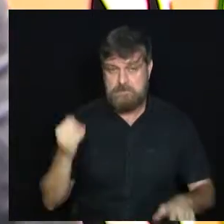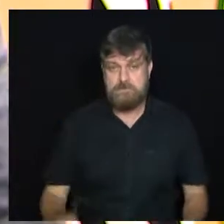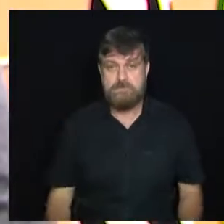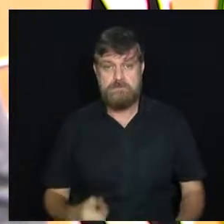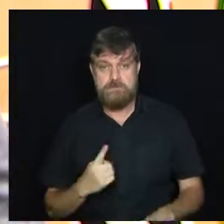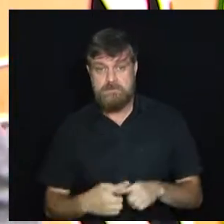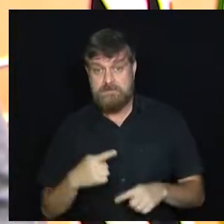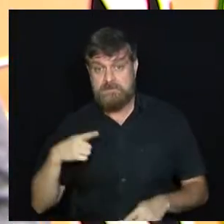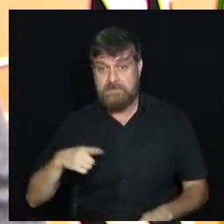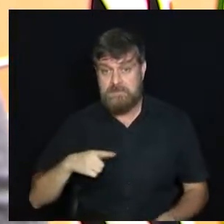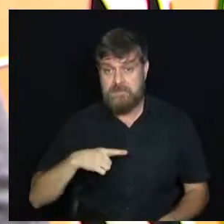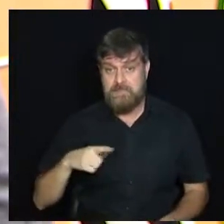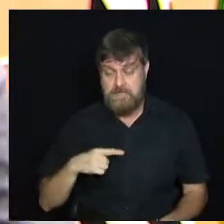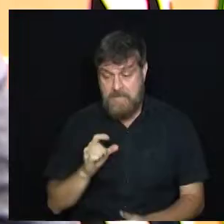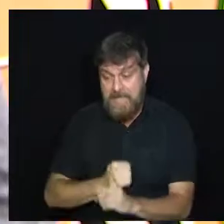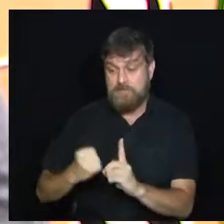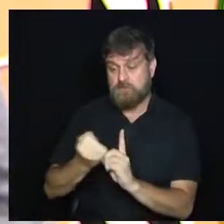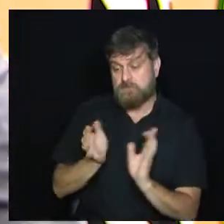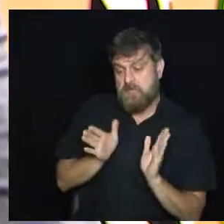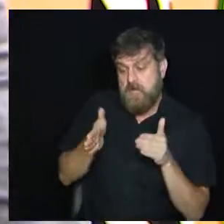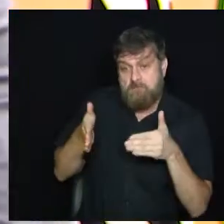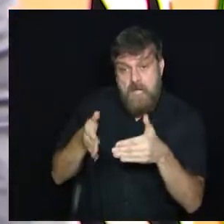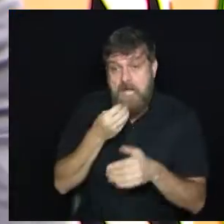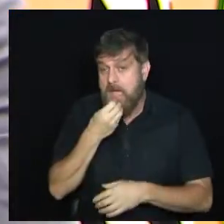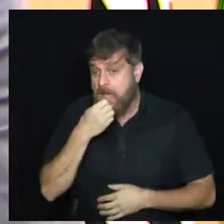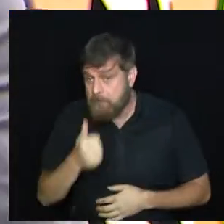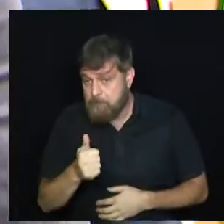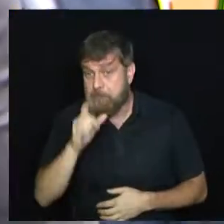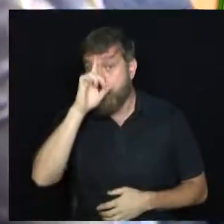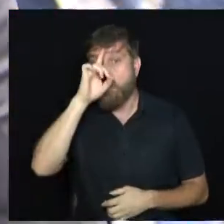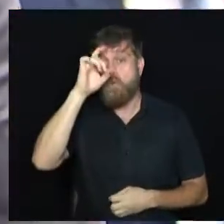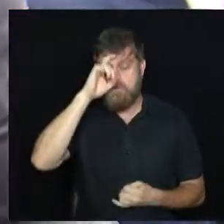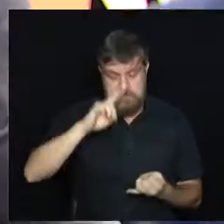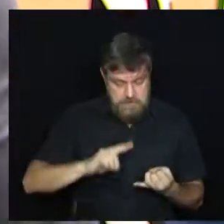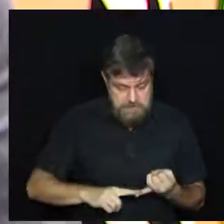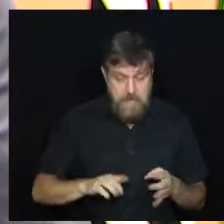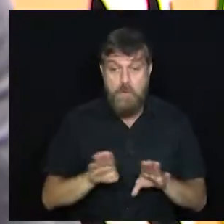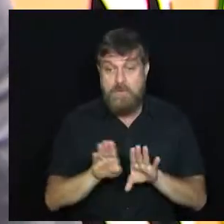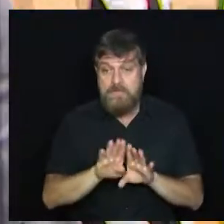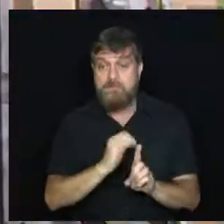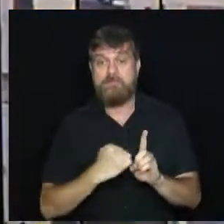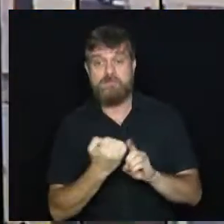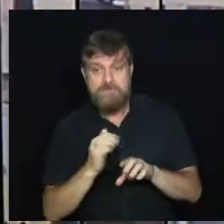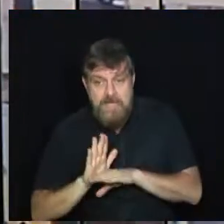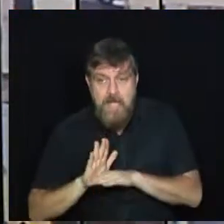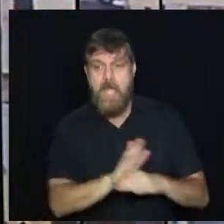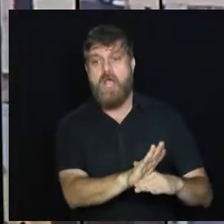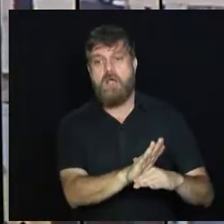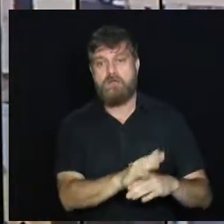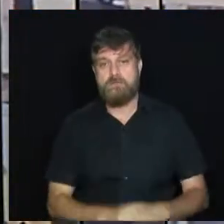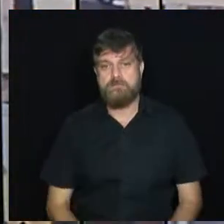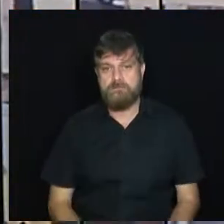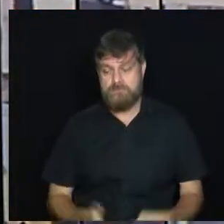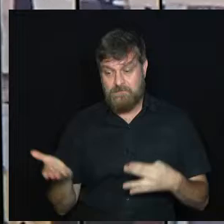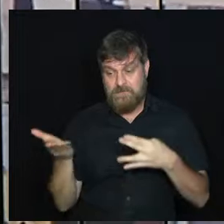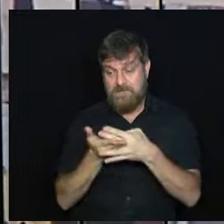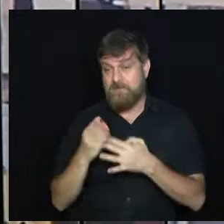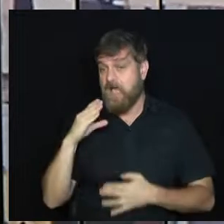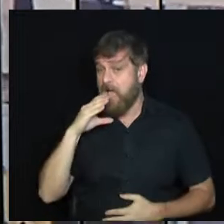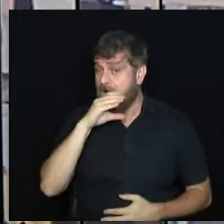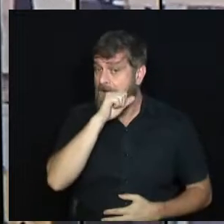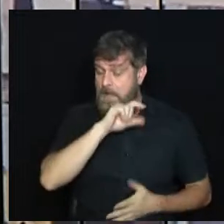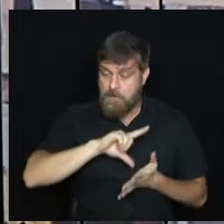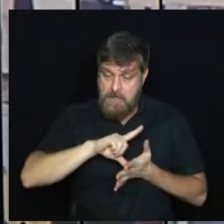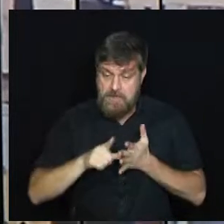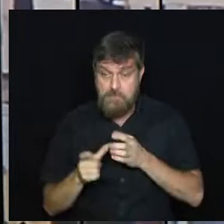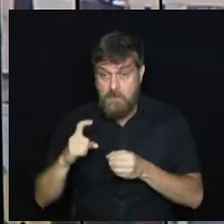um projeto de cunho social, que é bom para o hospital e bom para a sociedade. Vamos para um rápido intervalo